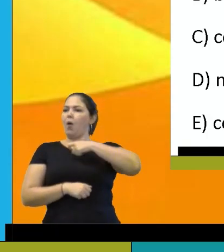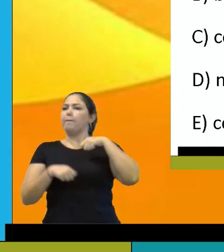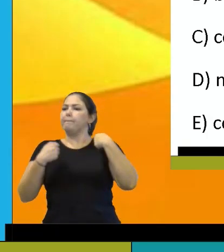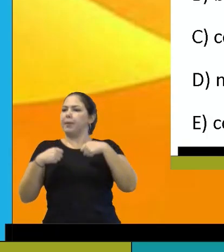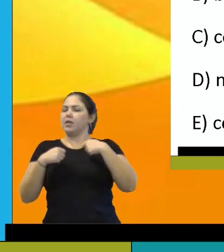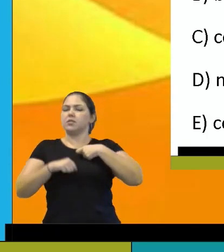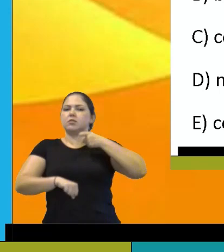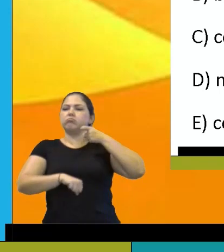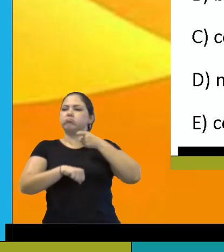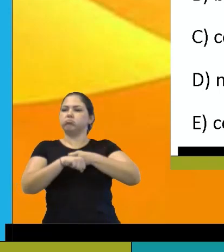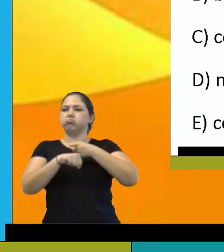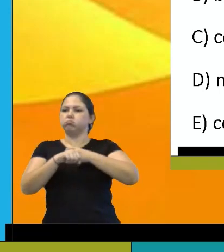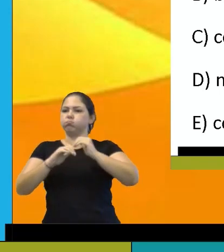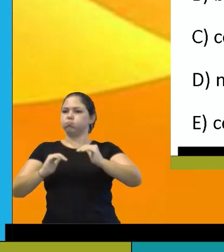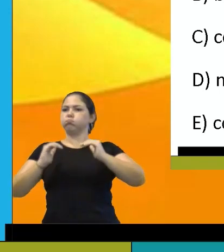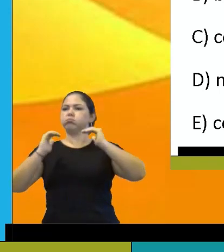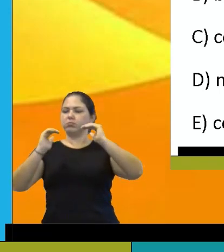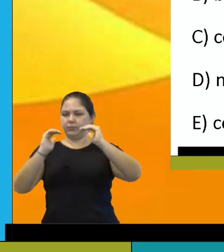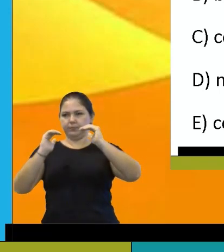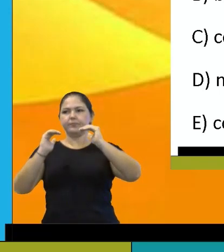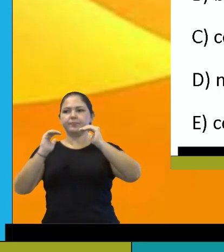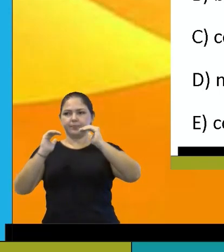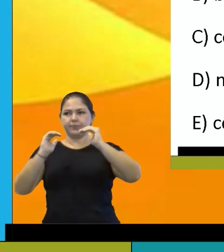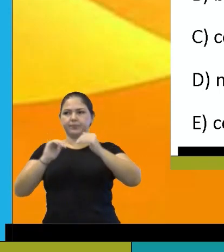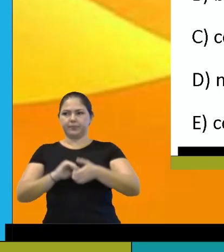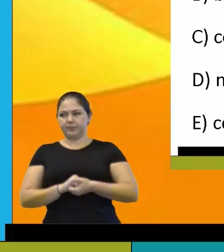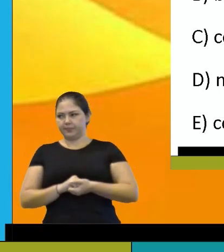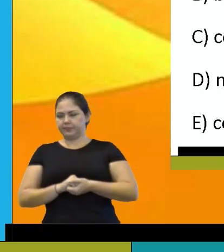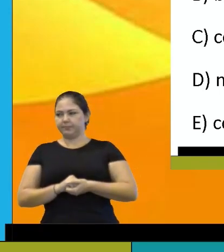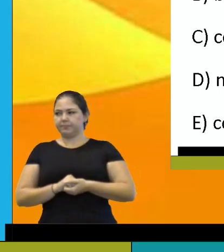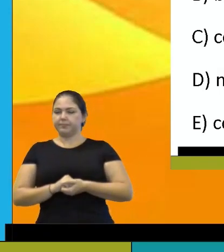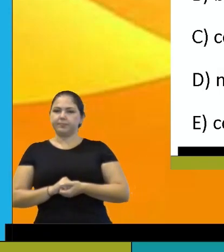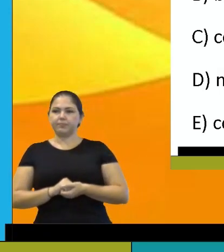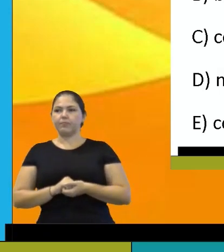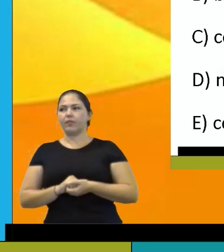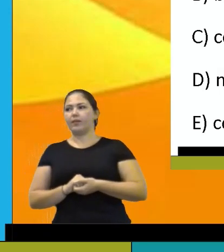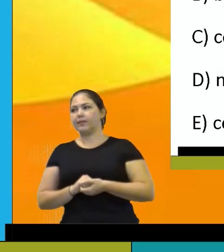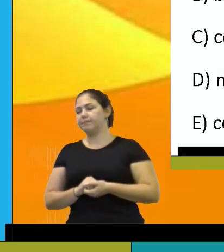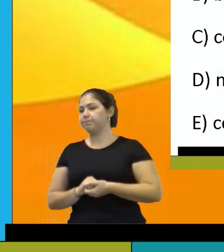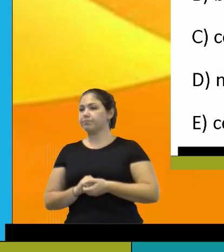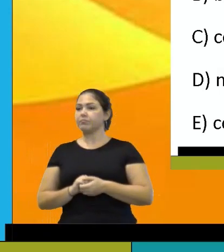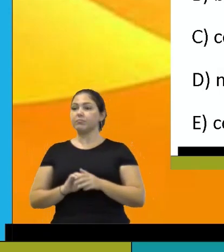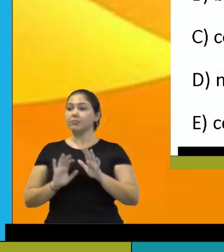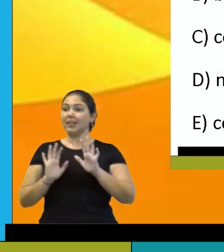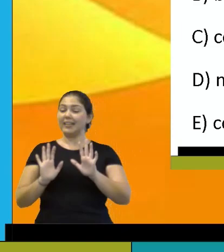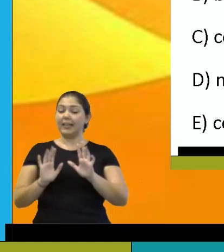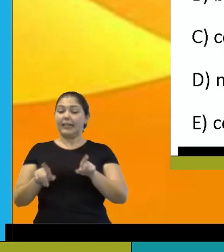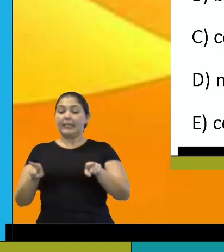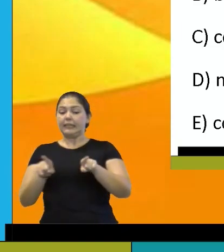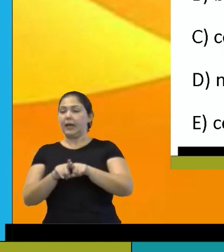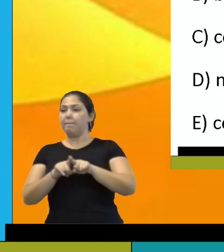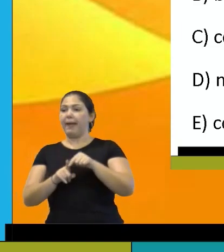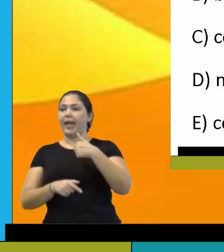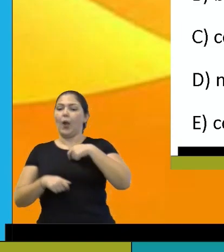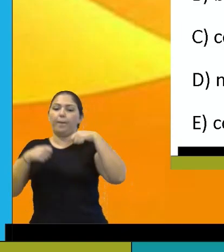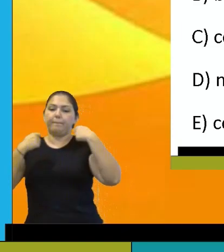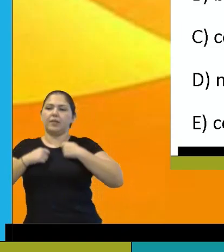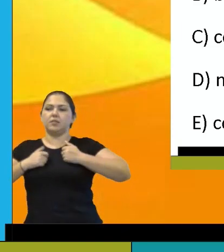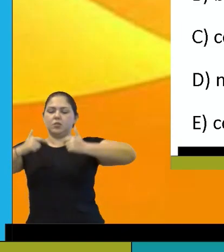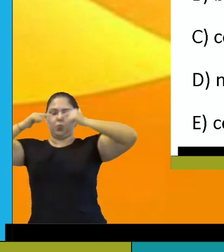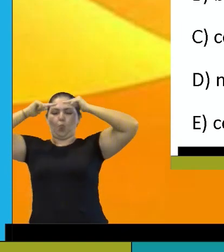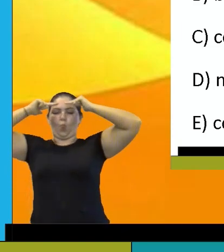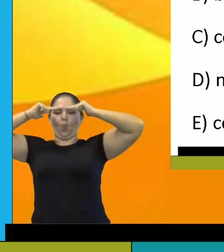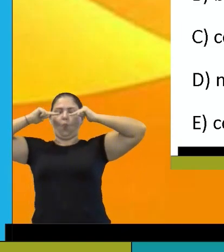da ordem social, segundo esse autor, baseava-se na neutralidade diante da condenação dos servos.